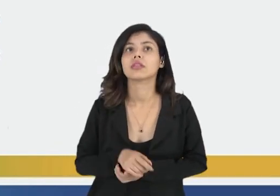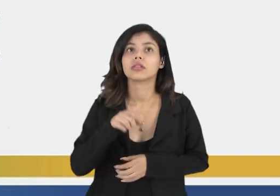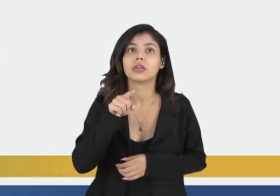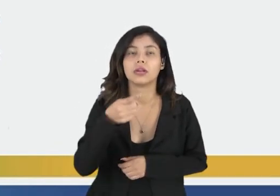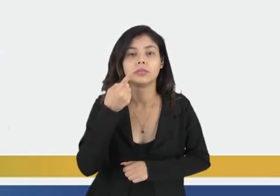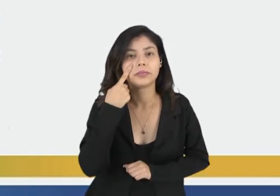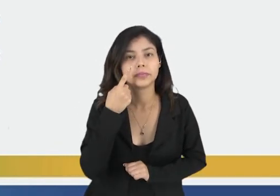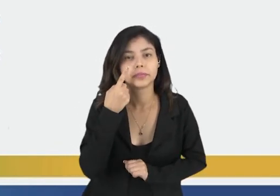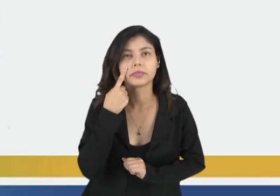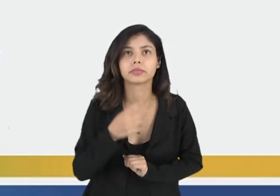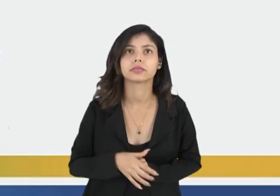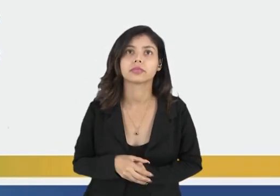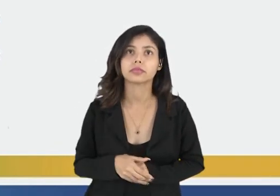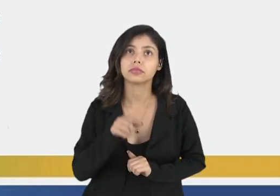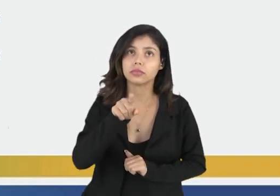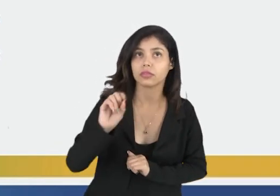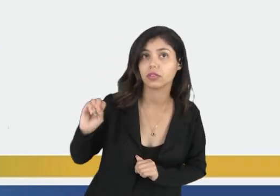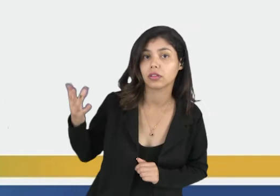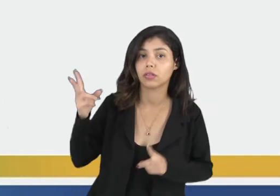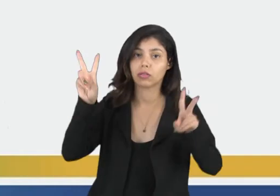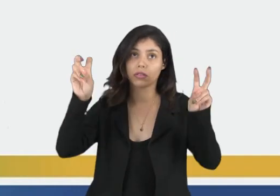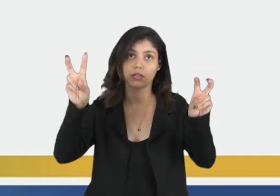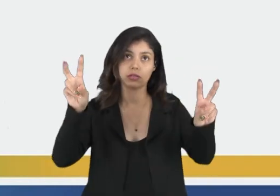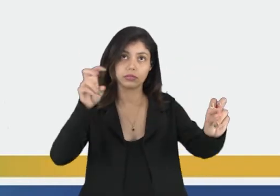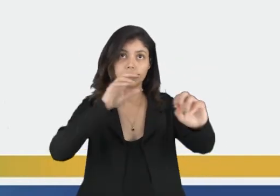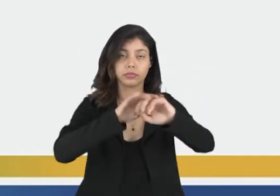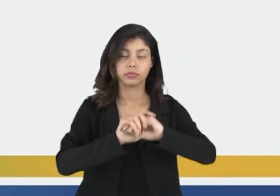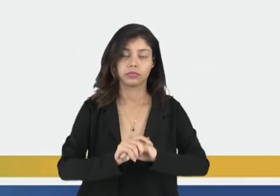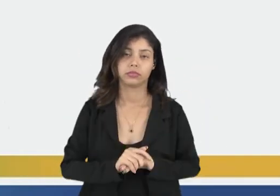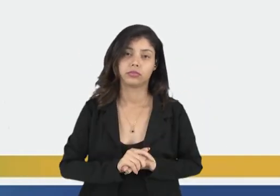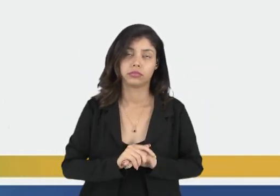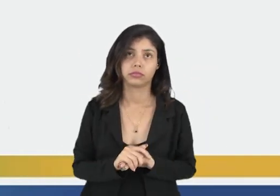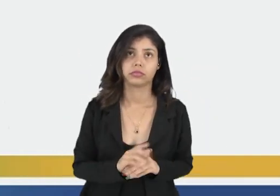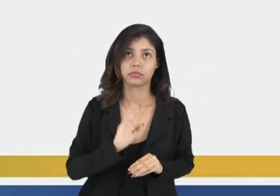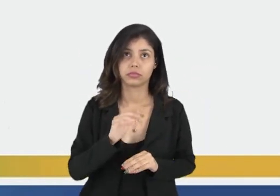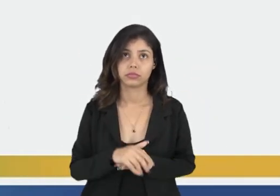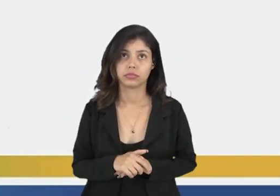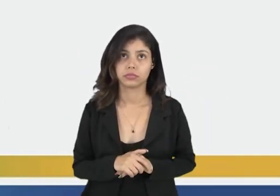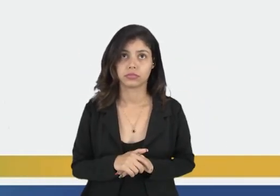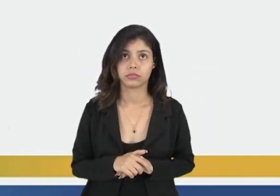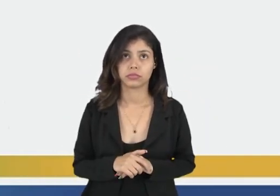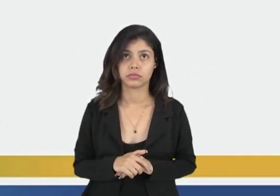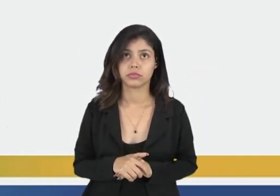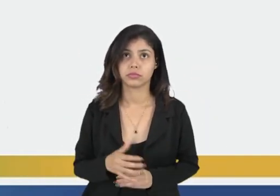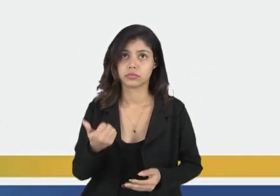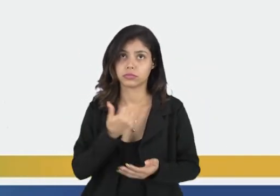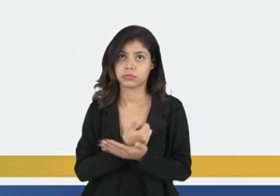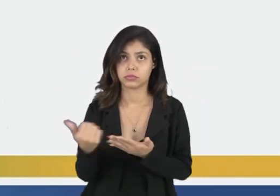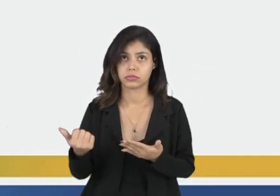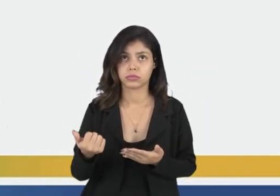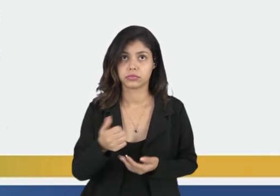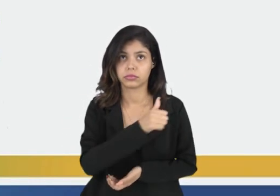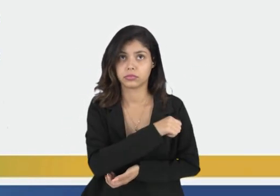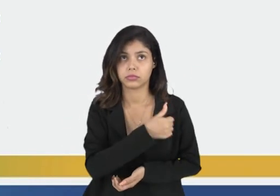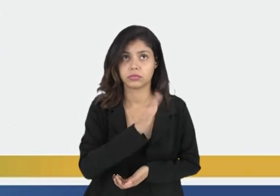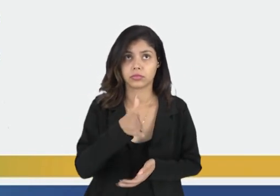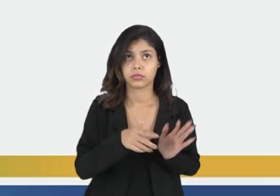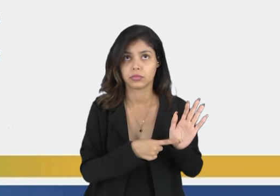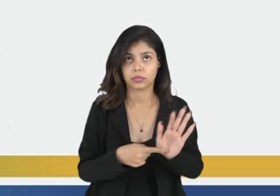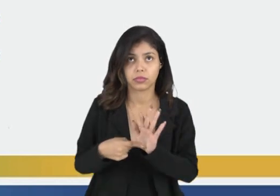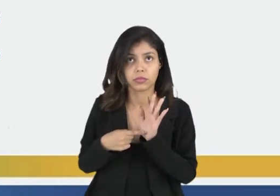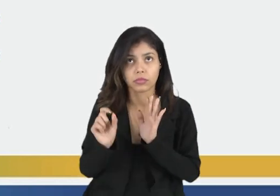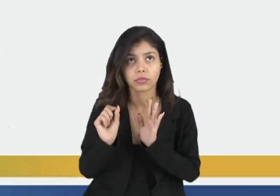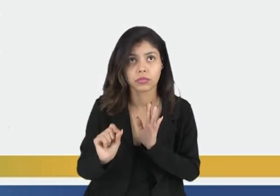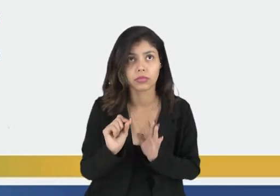Gente, observem que já nesses dois títulos anteriores, quando diz ação da PM no Rio, já